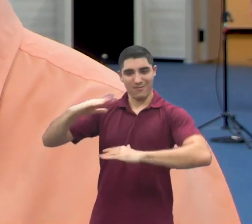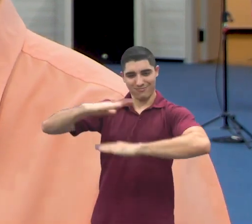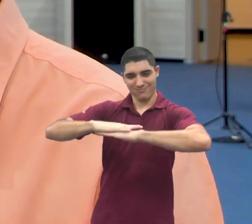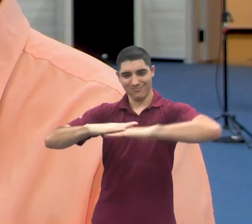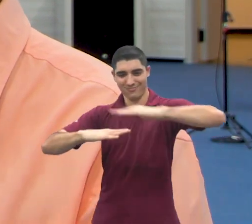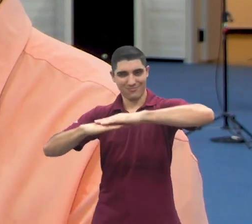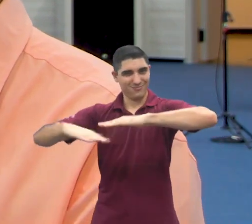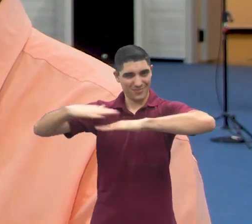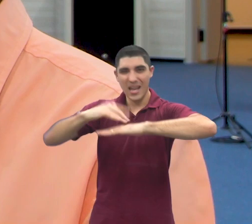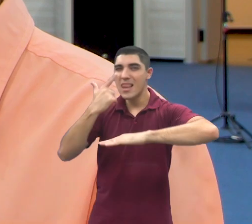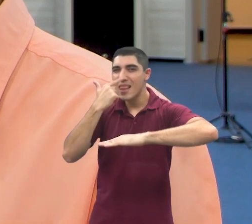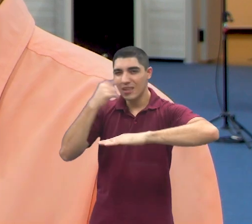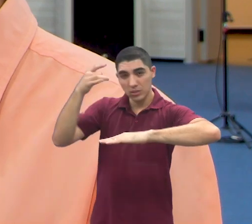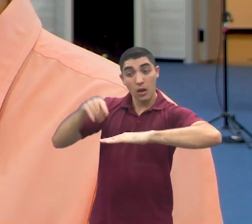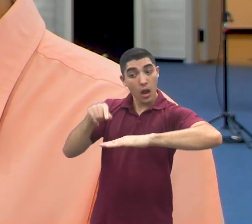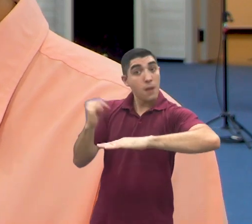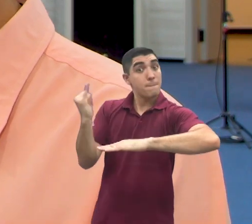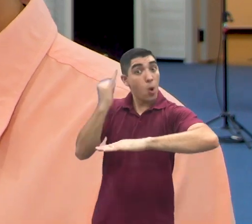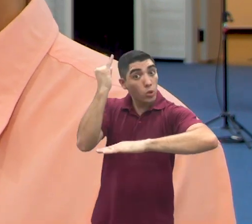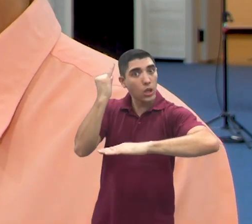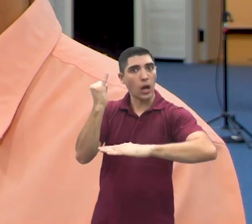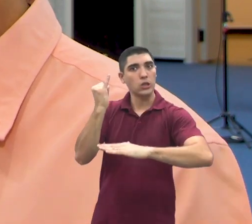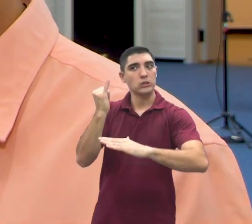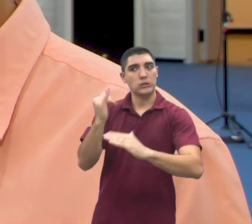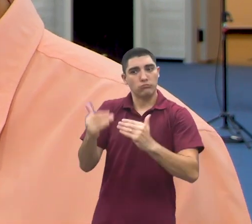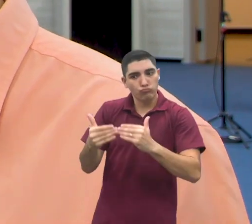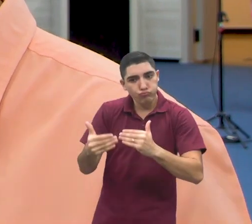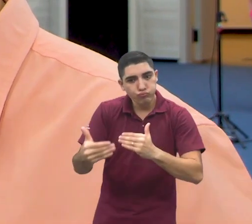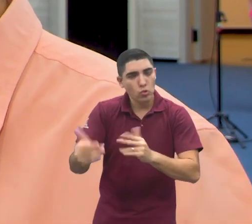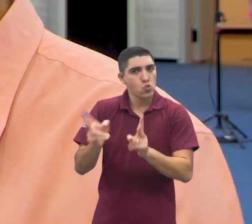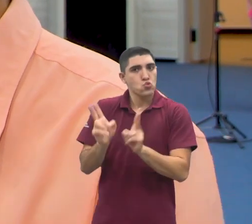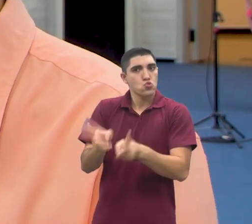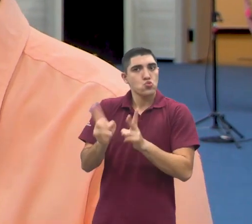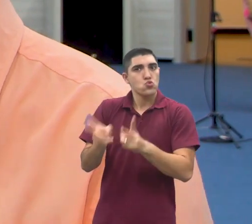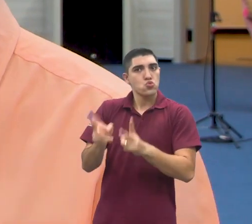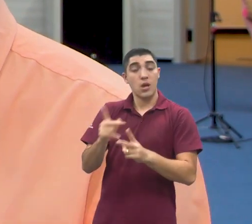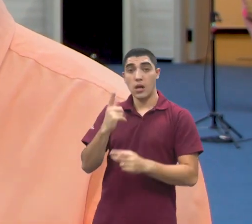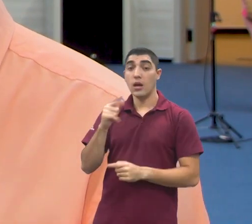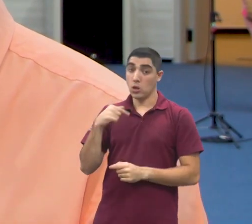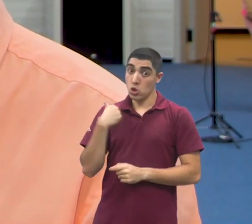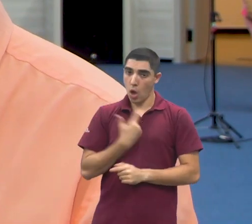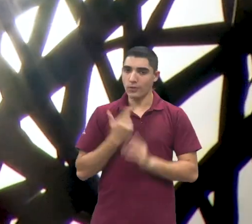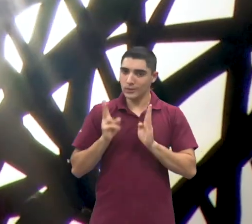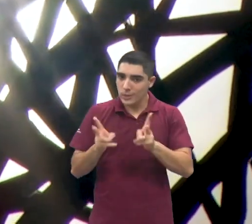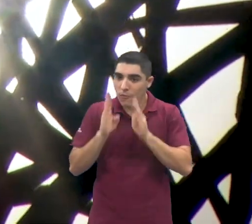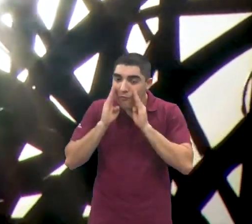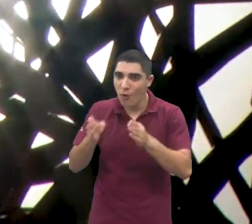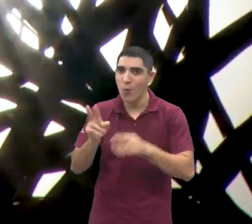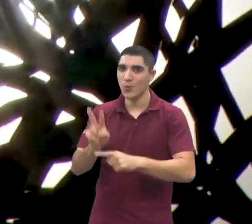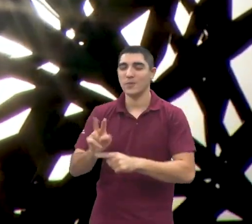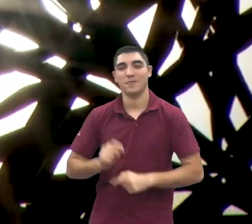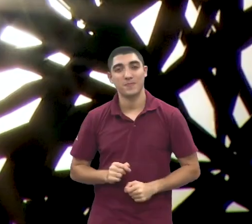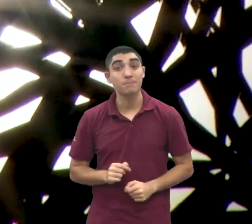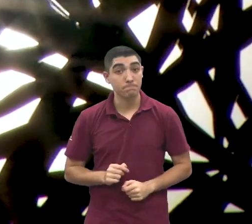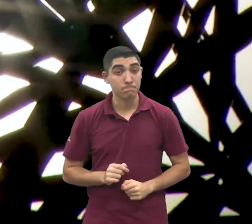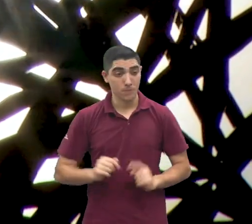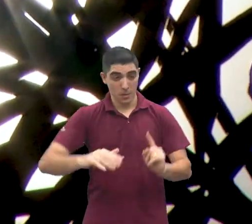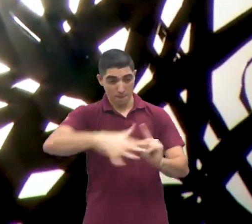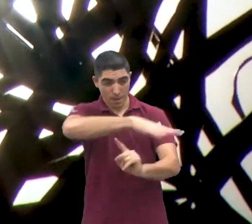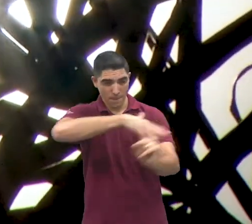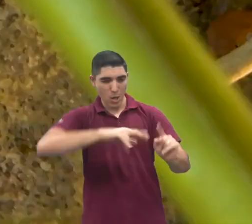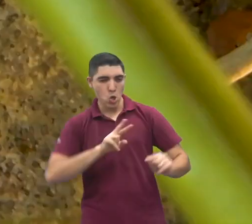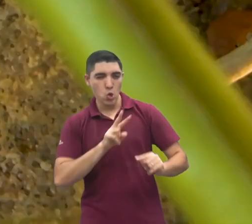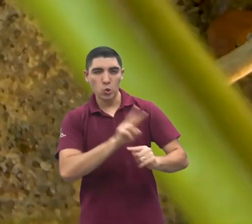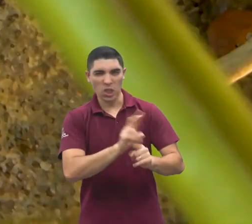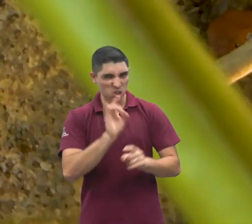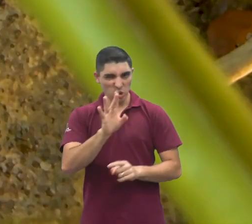muito importante, você também ter uma vida útil ainda maior. Enfim, são todos os projetos que a gente tem trabalhado. Cuidar do meio ambiente não é